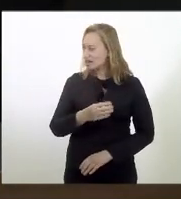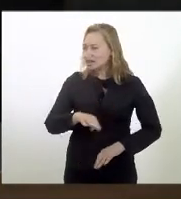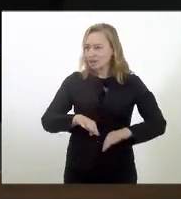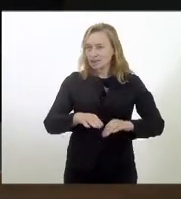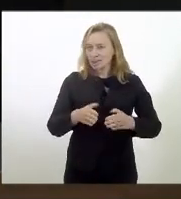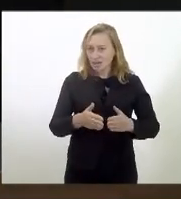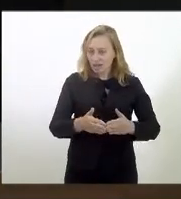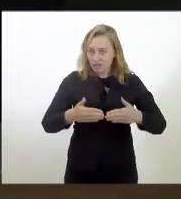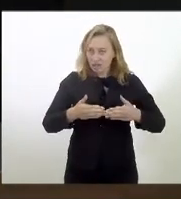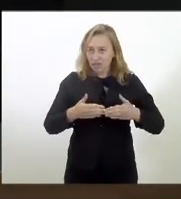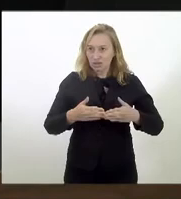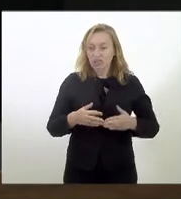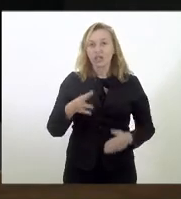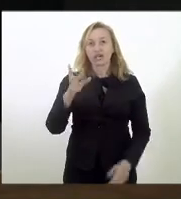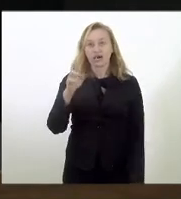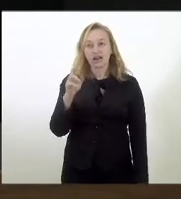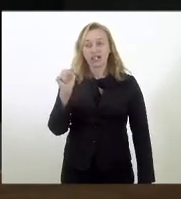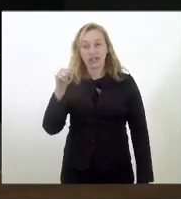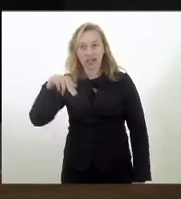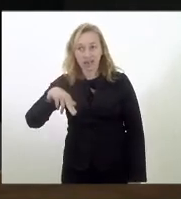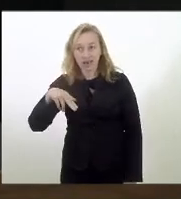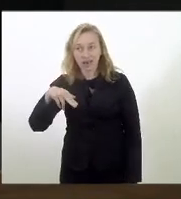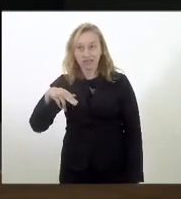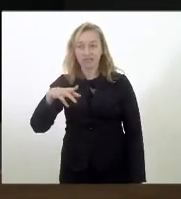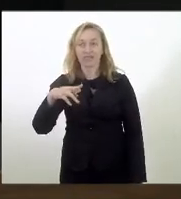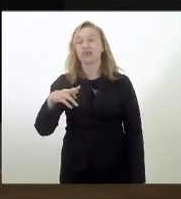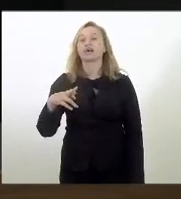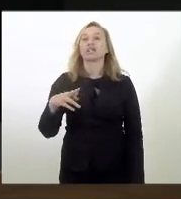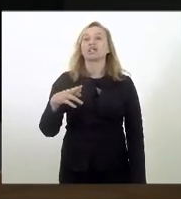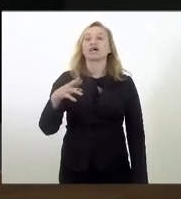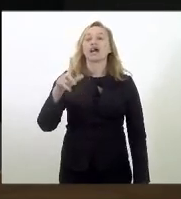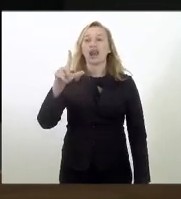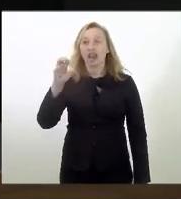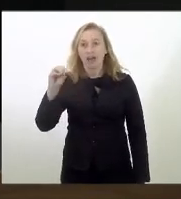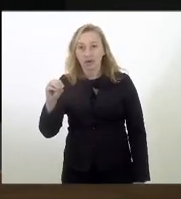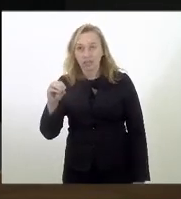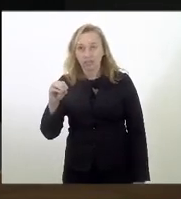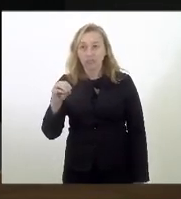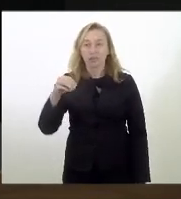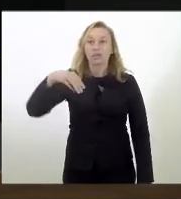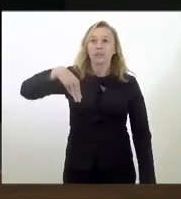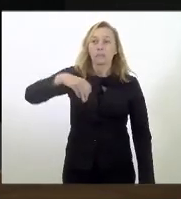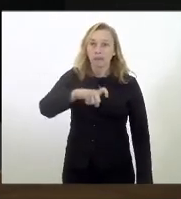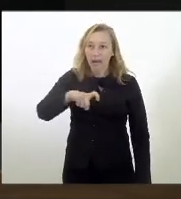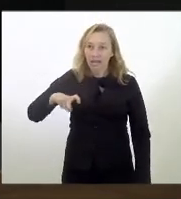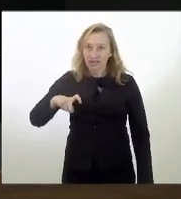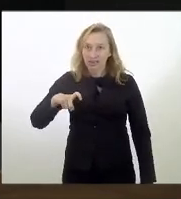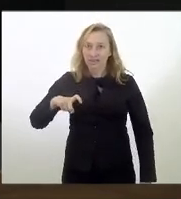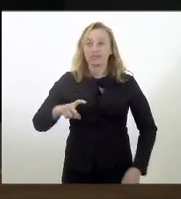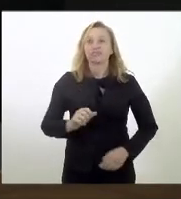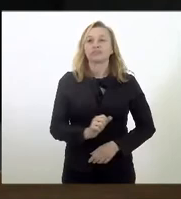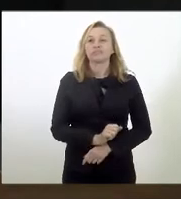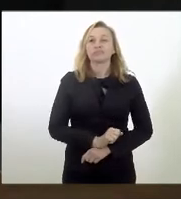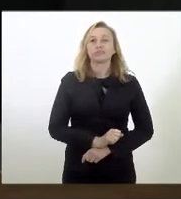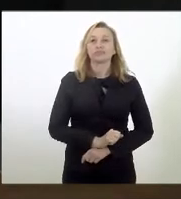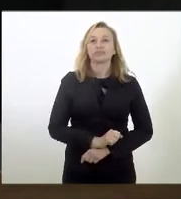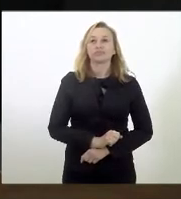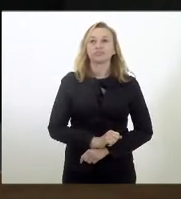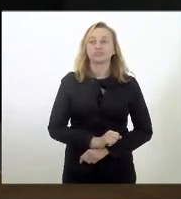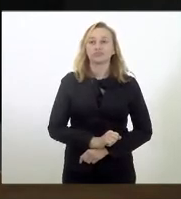Renan Ferreirinha, Gustavo Tutuca, Léo Vieira, Max Lemos,